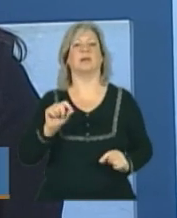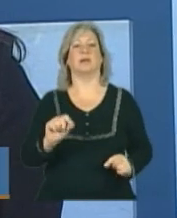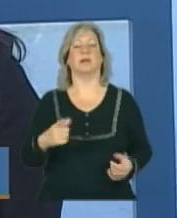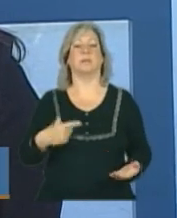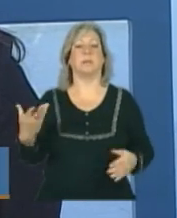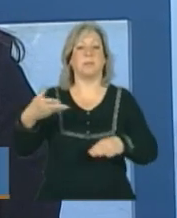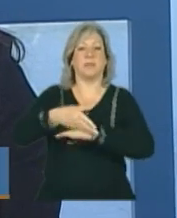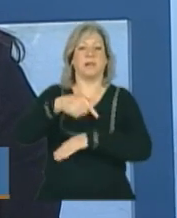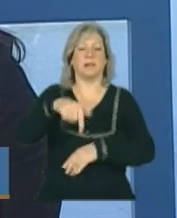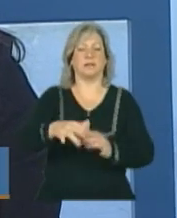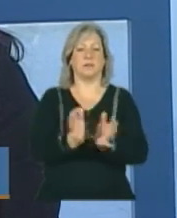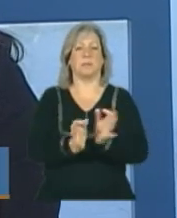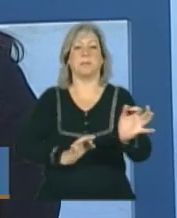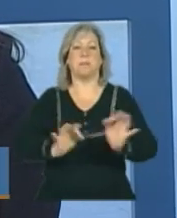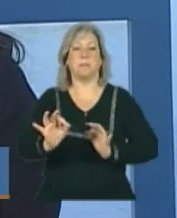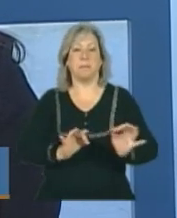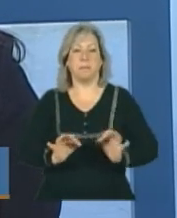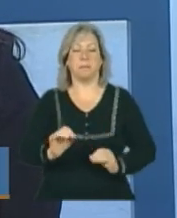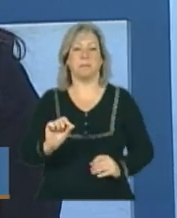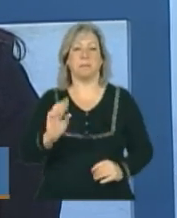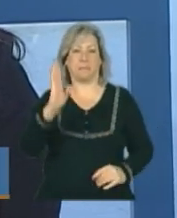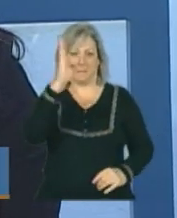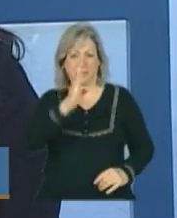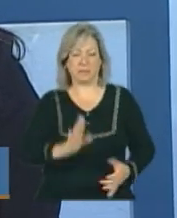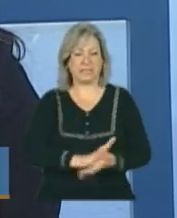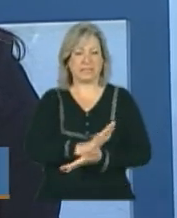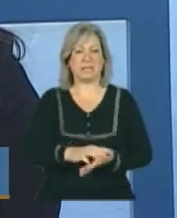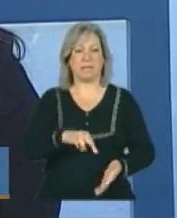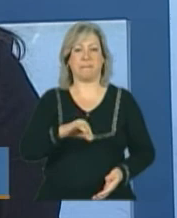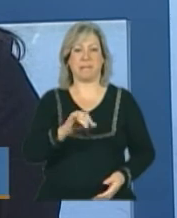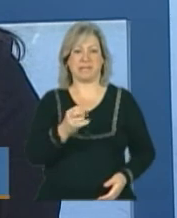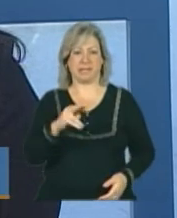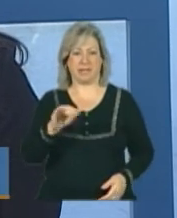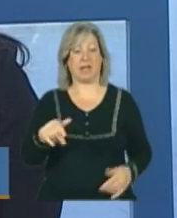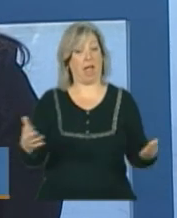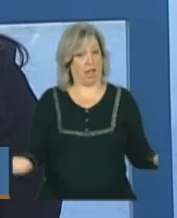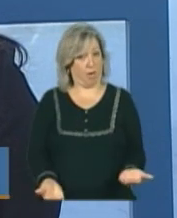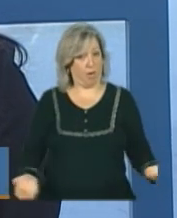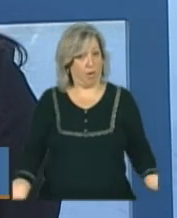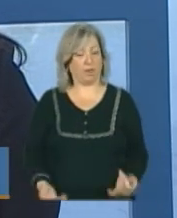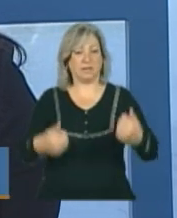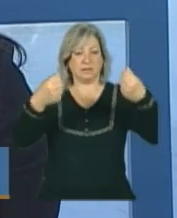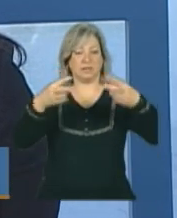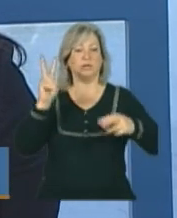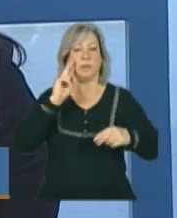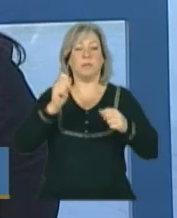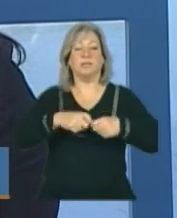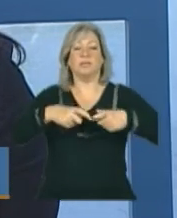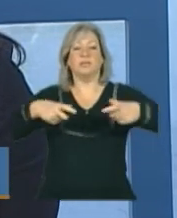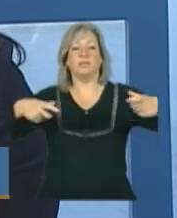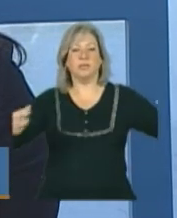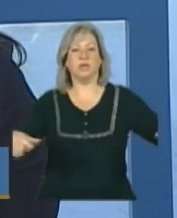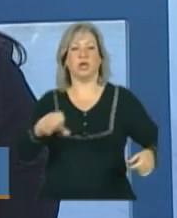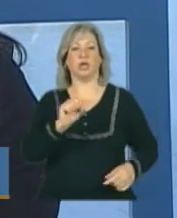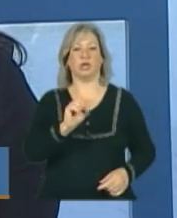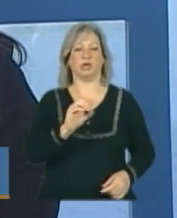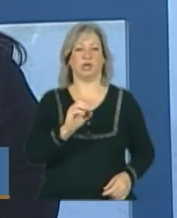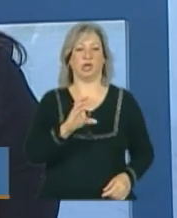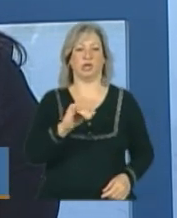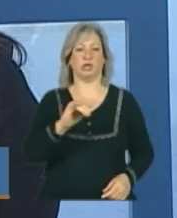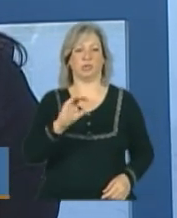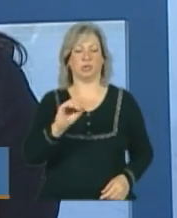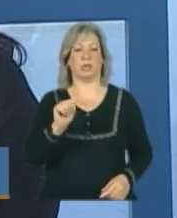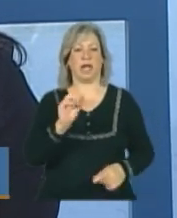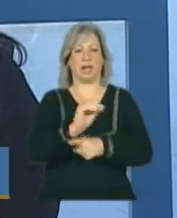participar do Plano Brasil Sem Miséria. Neste bloco, vamos tratar sobre a expansão socioassistencial 2011, que consiste em